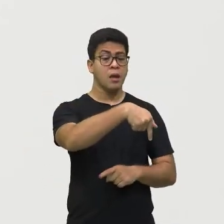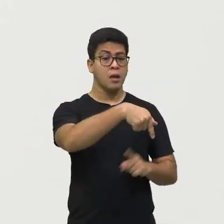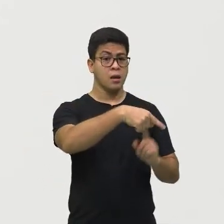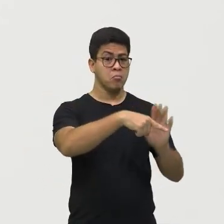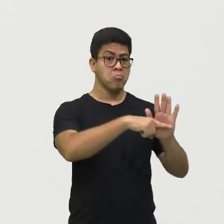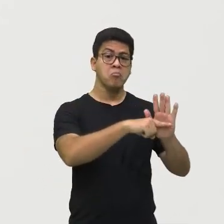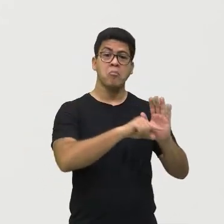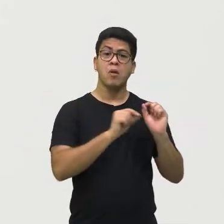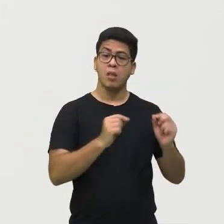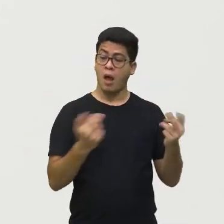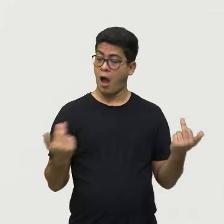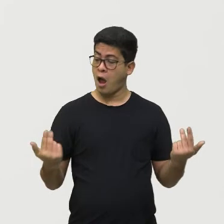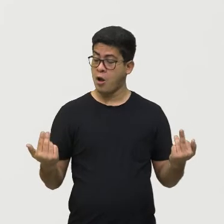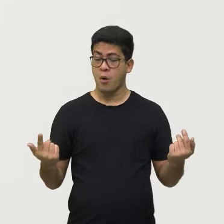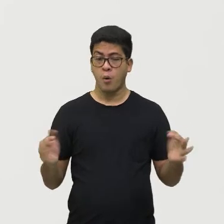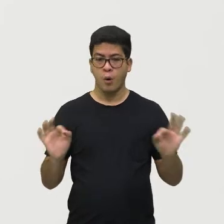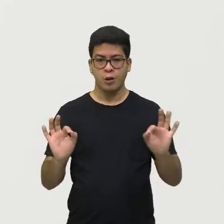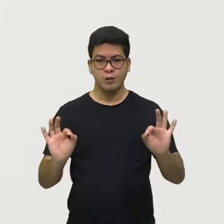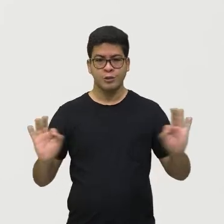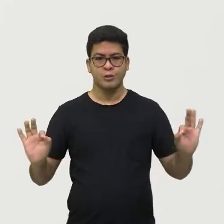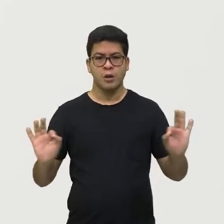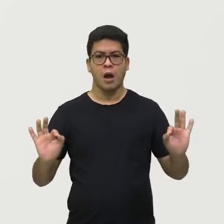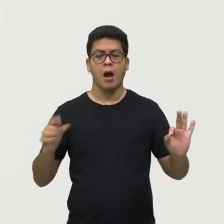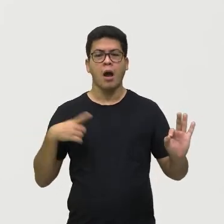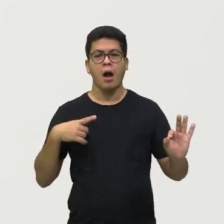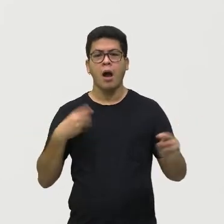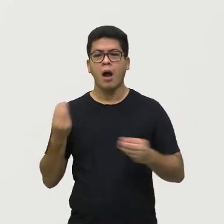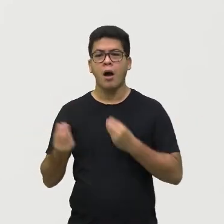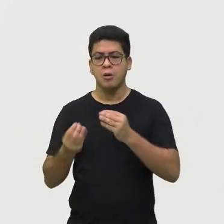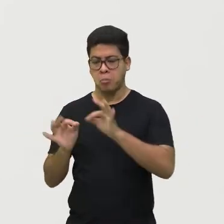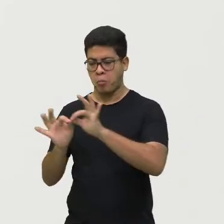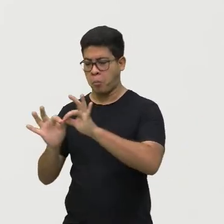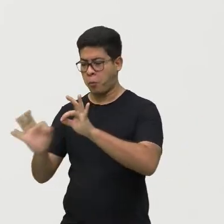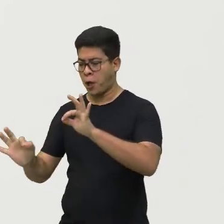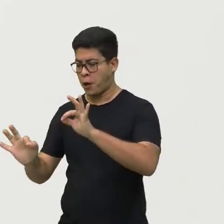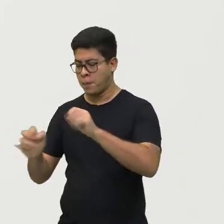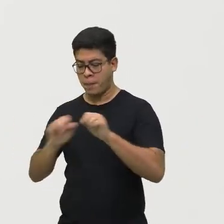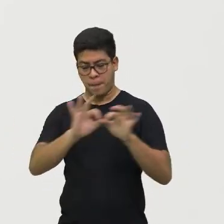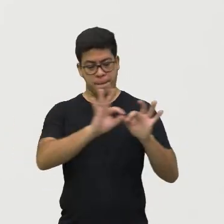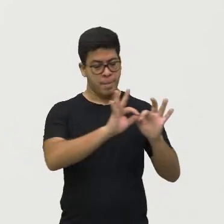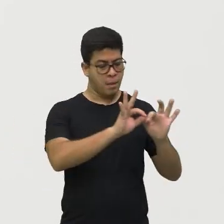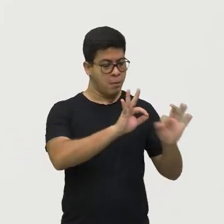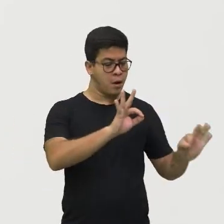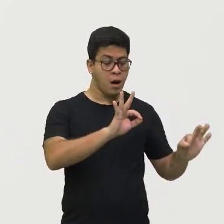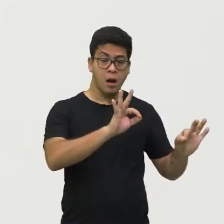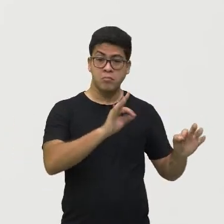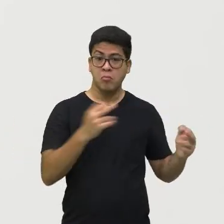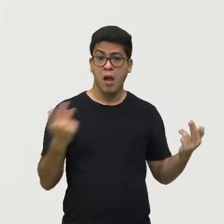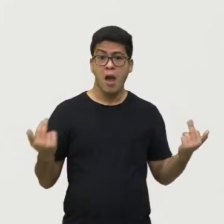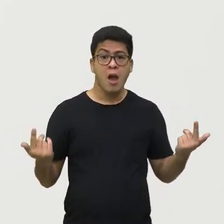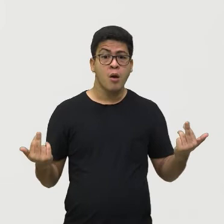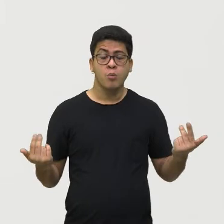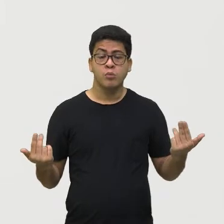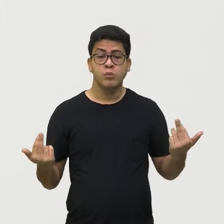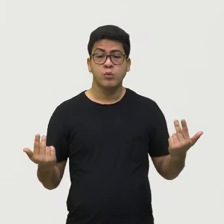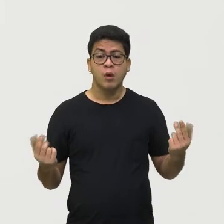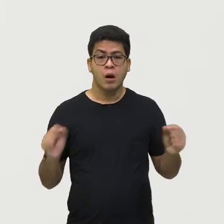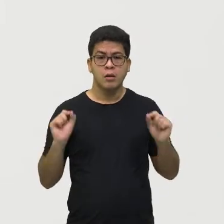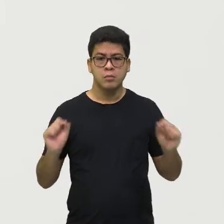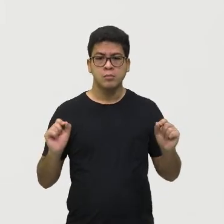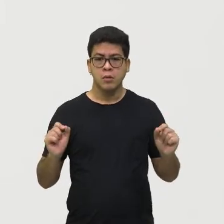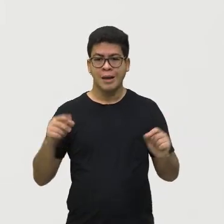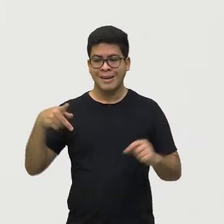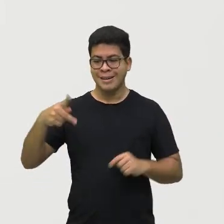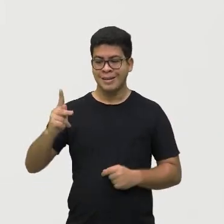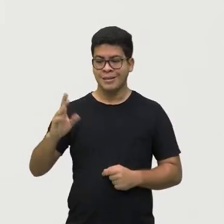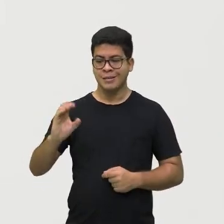coloco aqui, ó, quando eu fizer a conta, vai dar 0, porque a distância é a mesma, o valor das cargas são o mesmo e o K0 é o